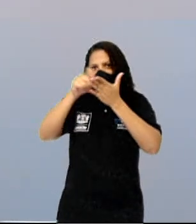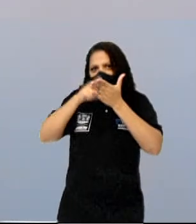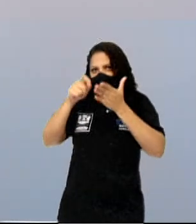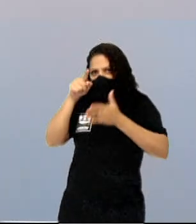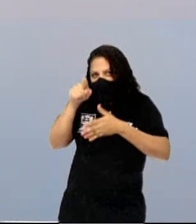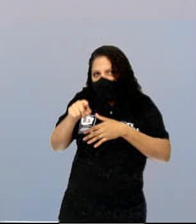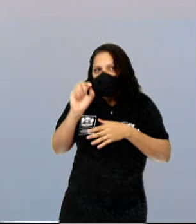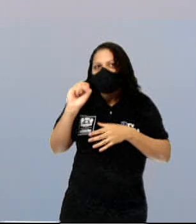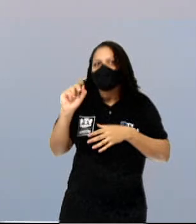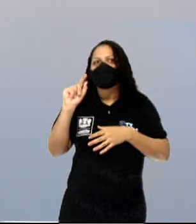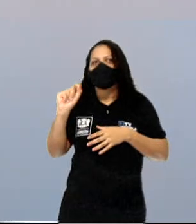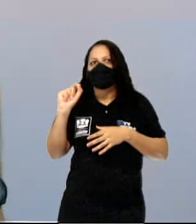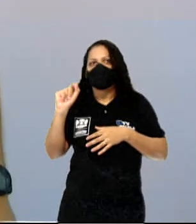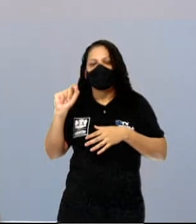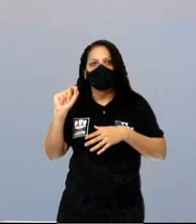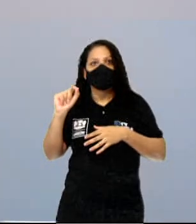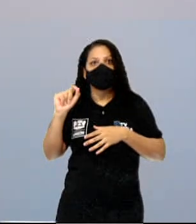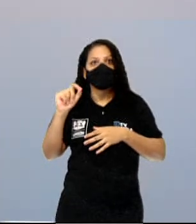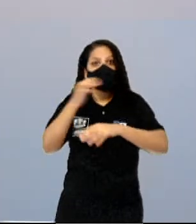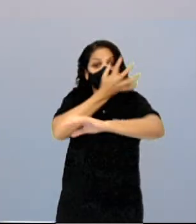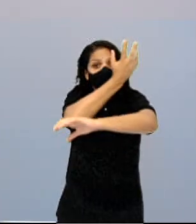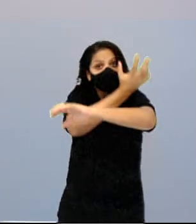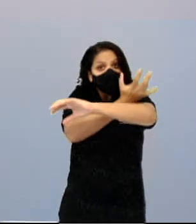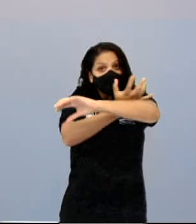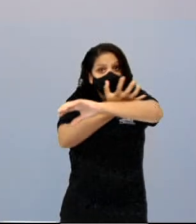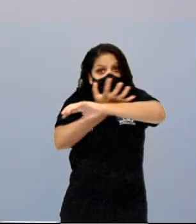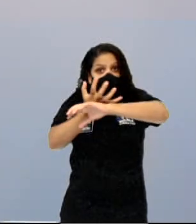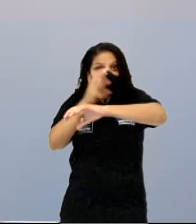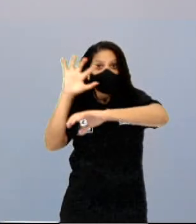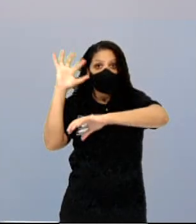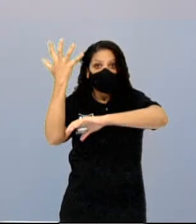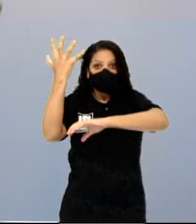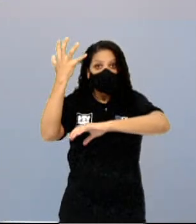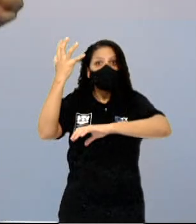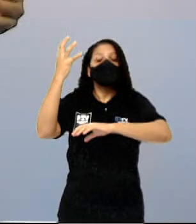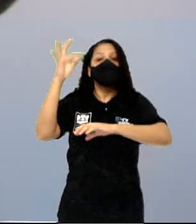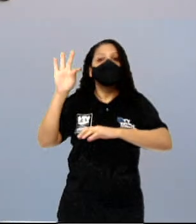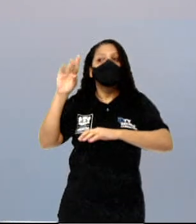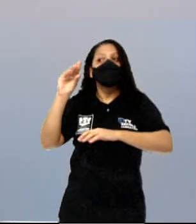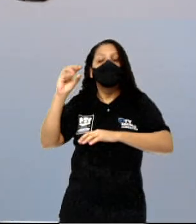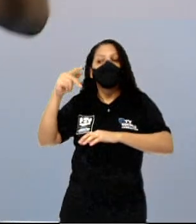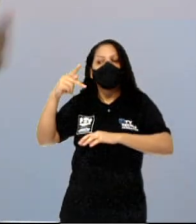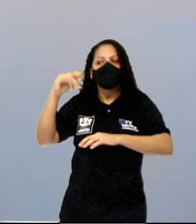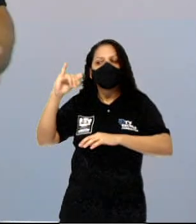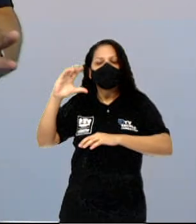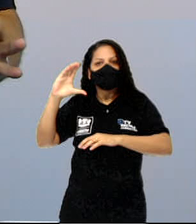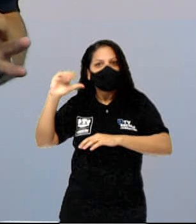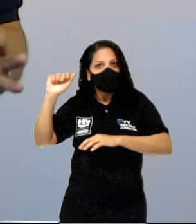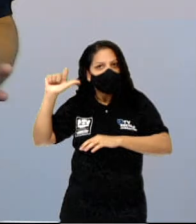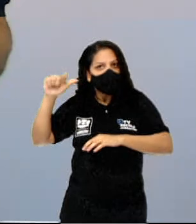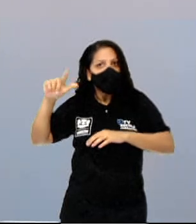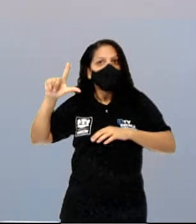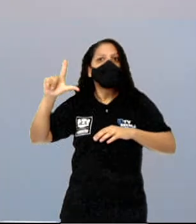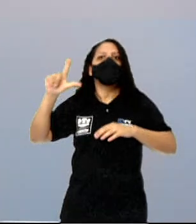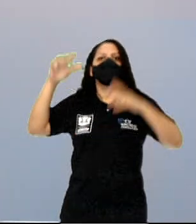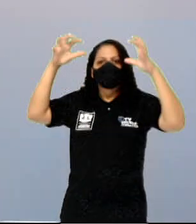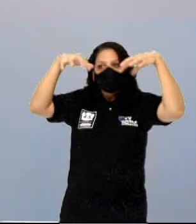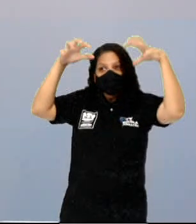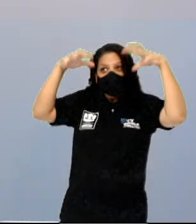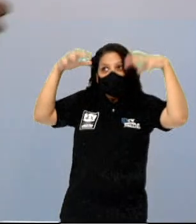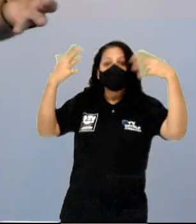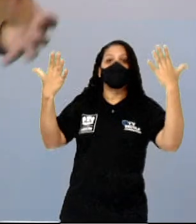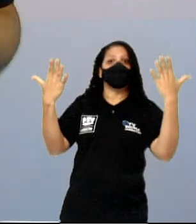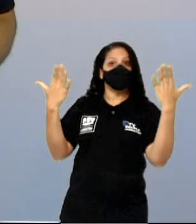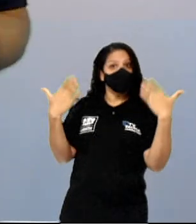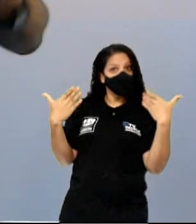um clima tropical, com chuvas de verão e o inverno seco. Engraçado que você aqui